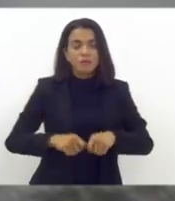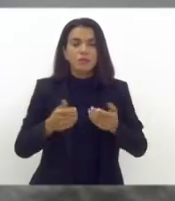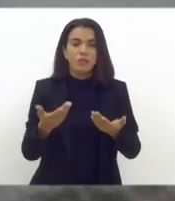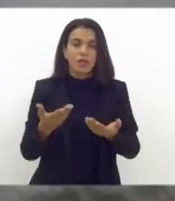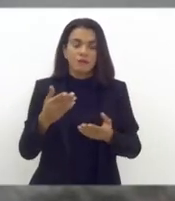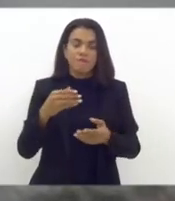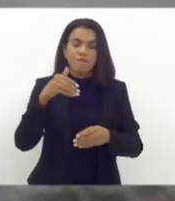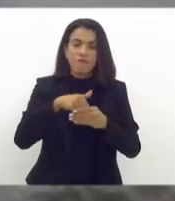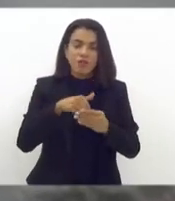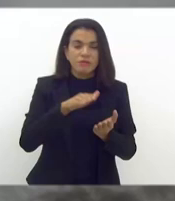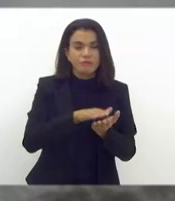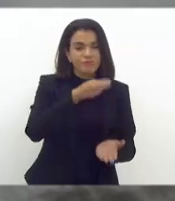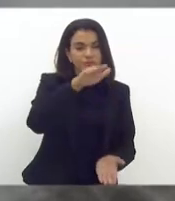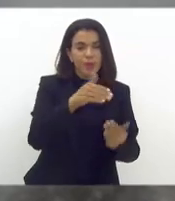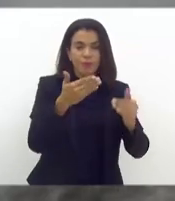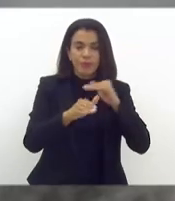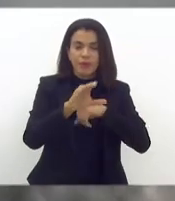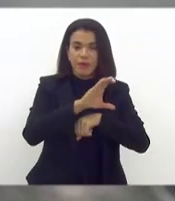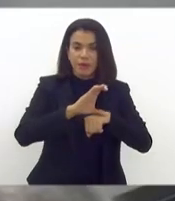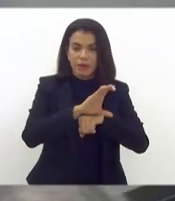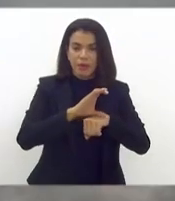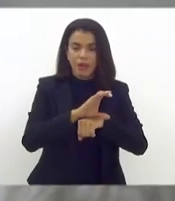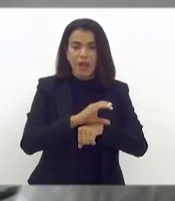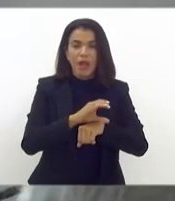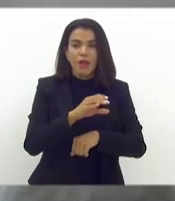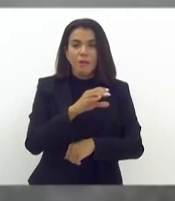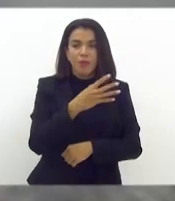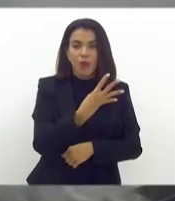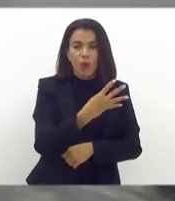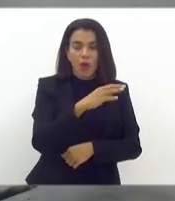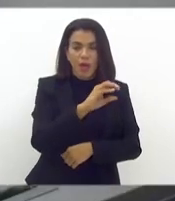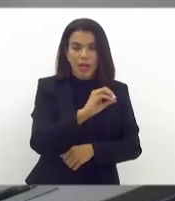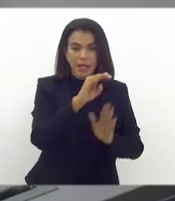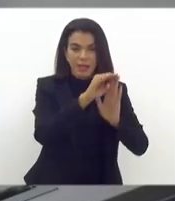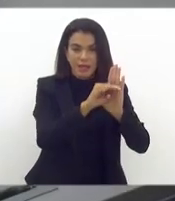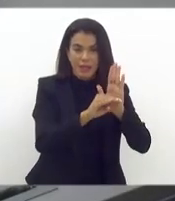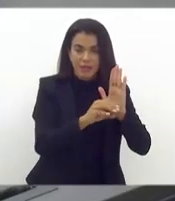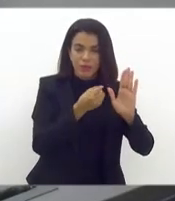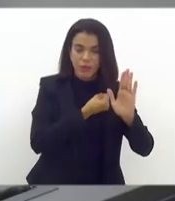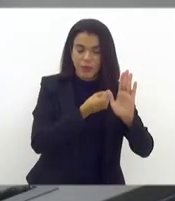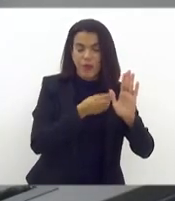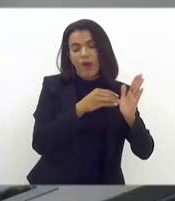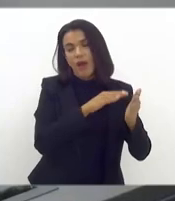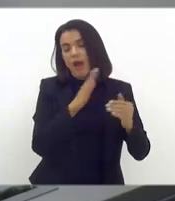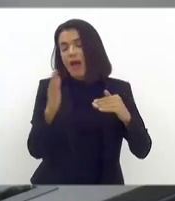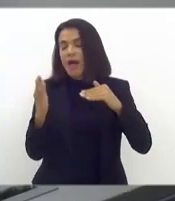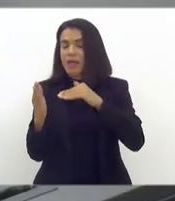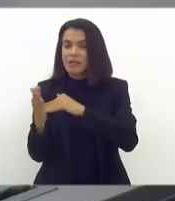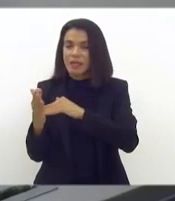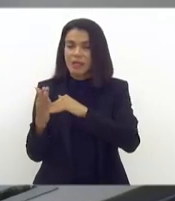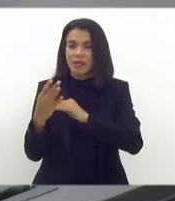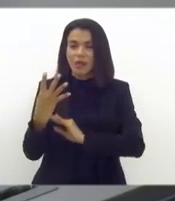em bloco das inconstitucionalidades, que vai justamente do PL 40 da pauta até o